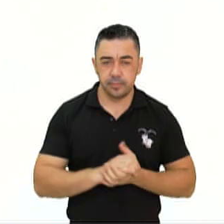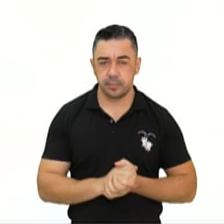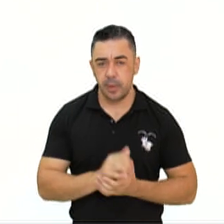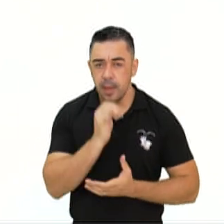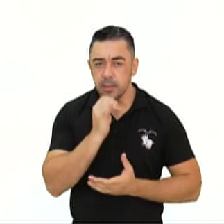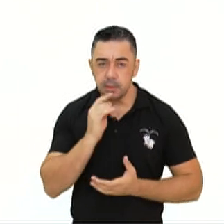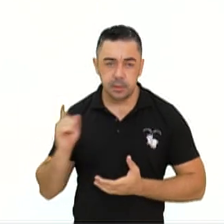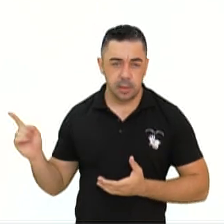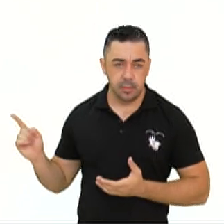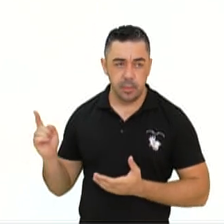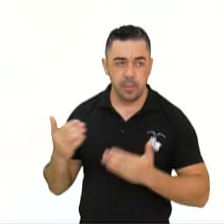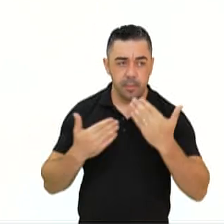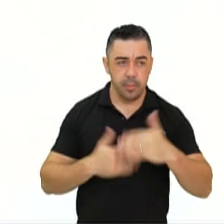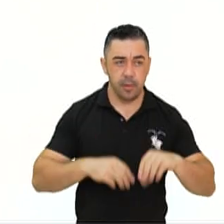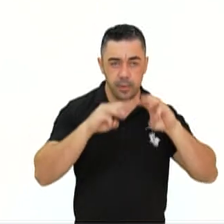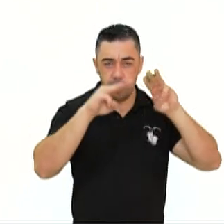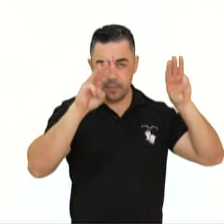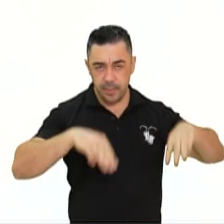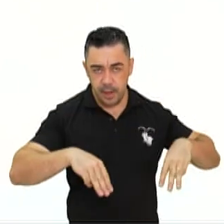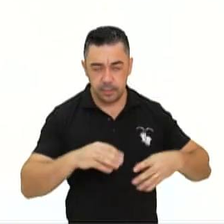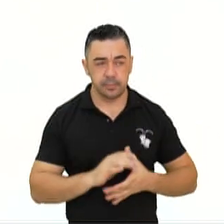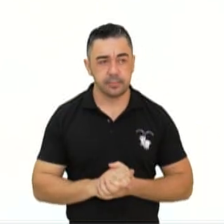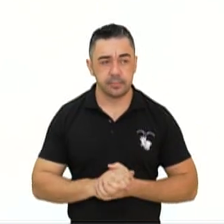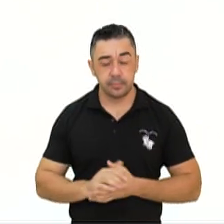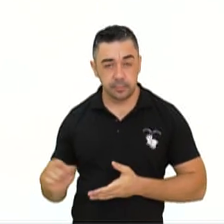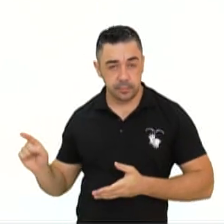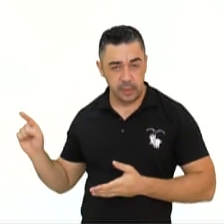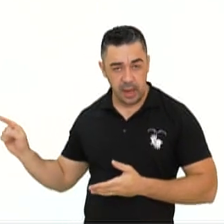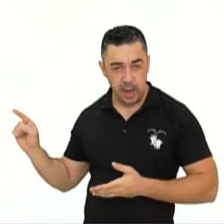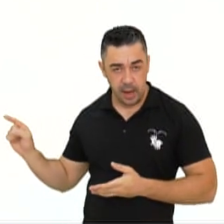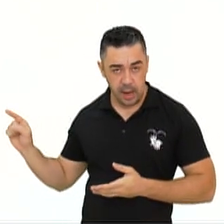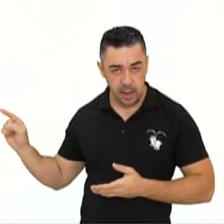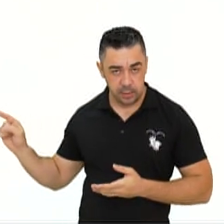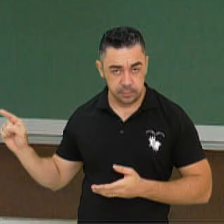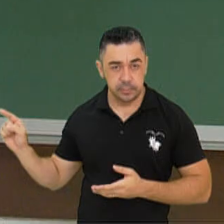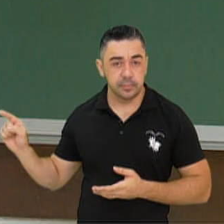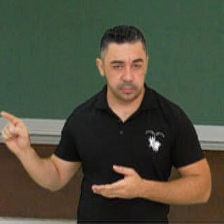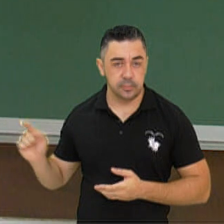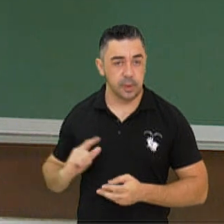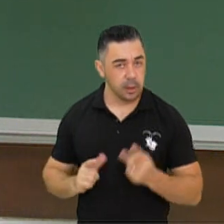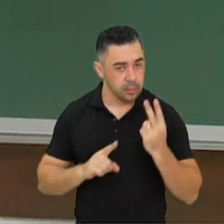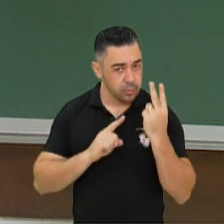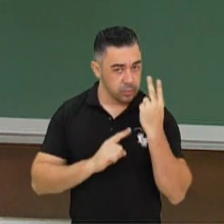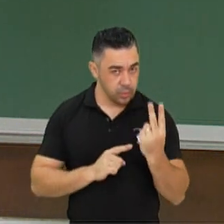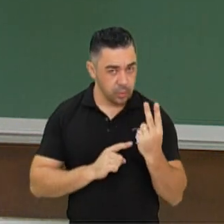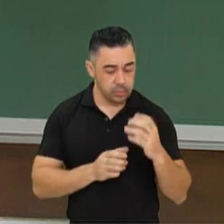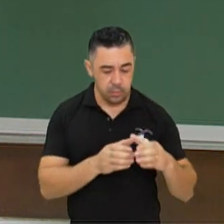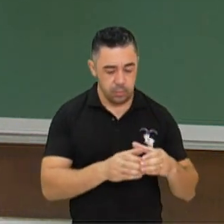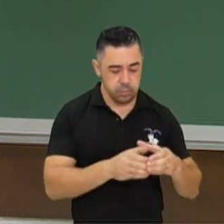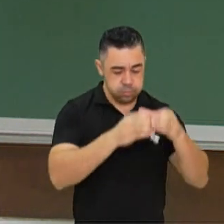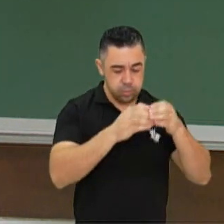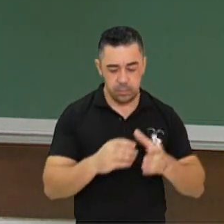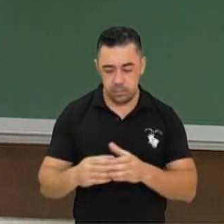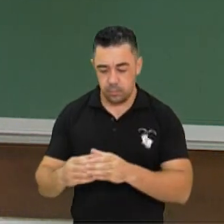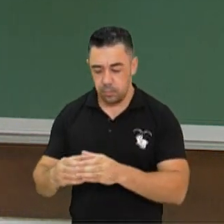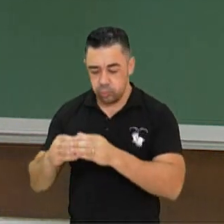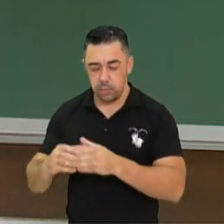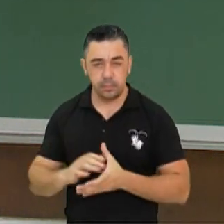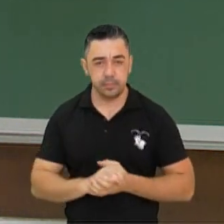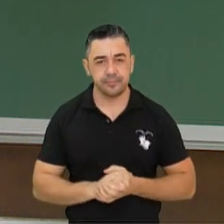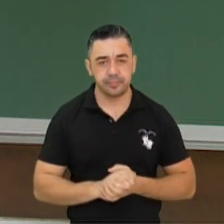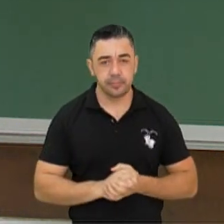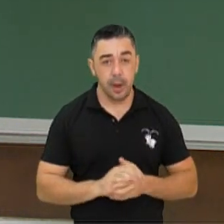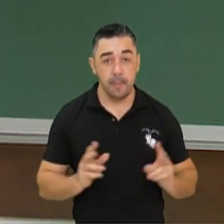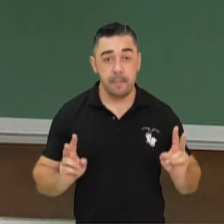exemplo da Federal do Paraná. A figura abaixo é uma figura que contém dois cilindros, tá? Então, representa dois cilindros com